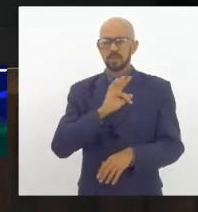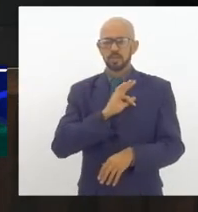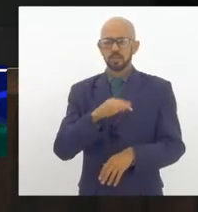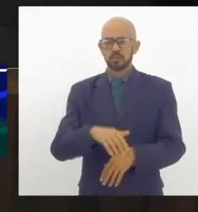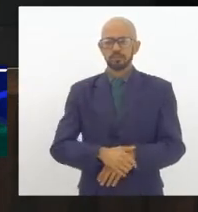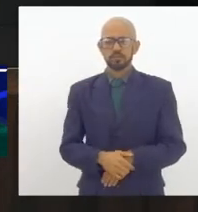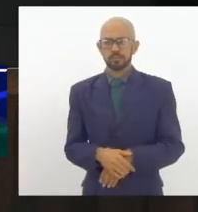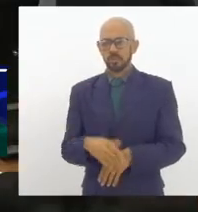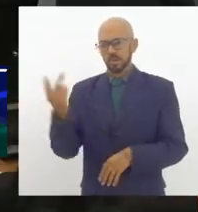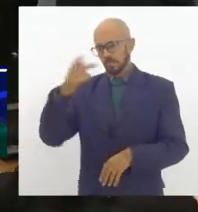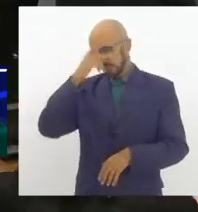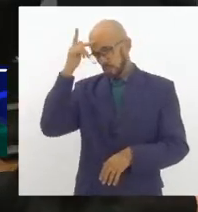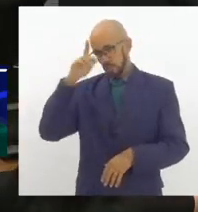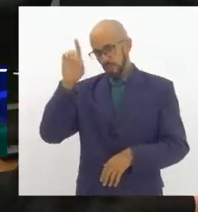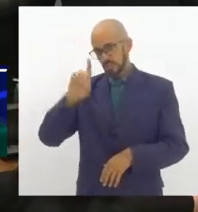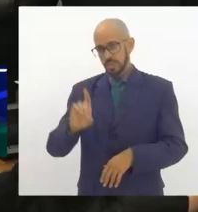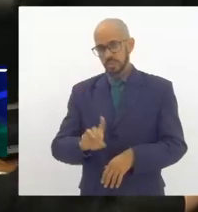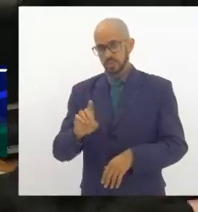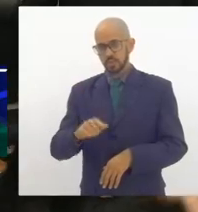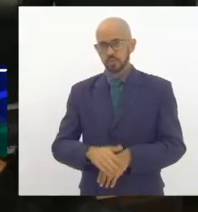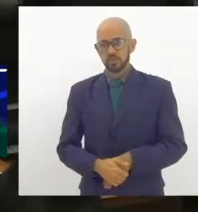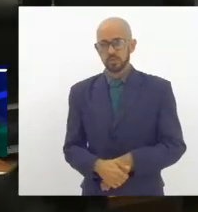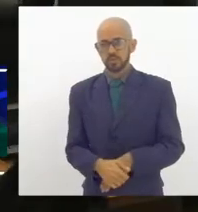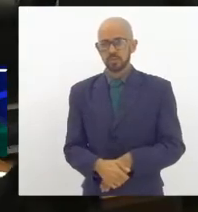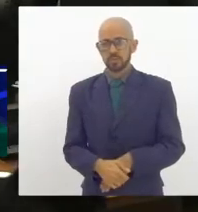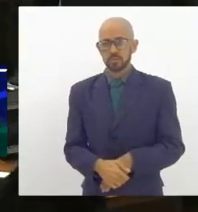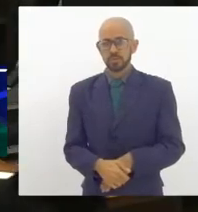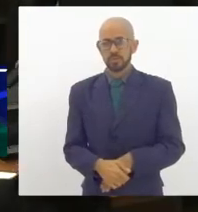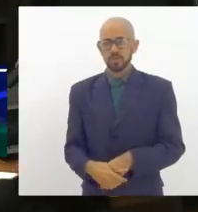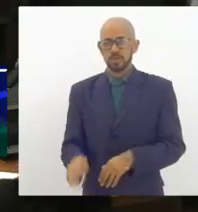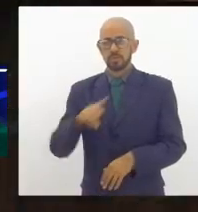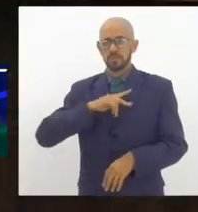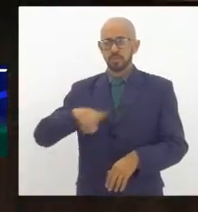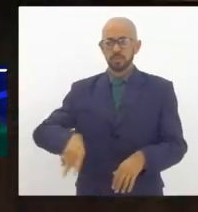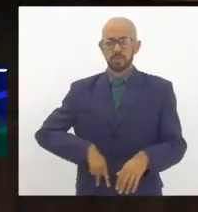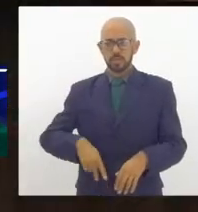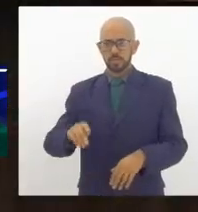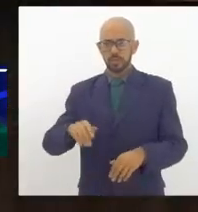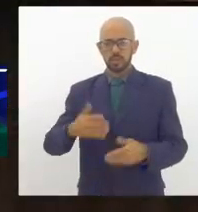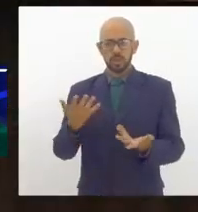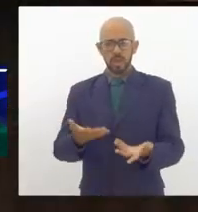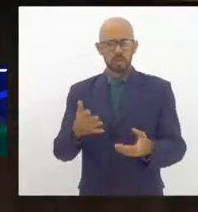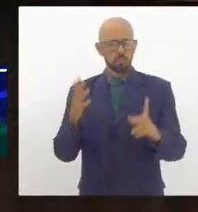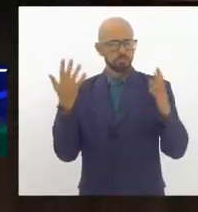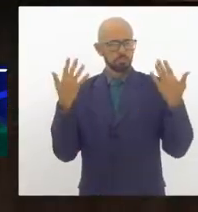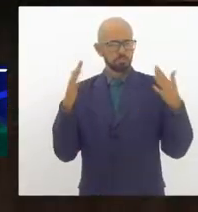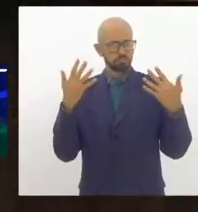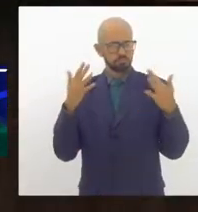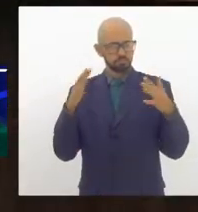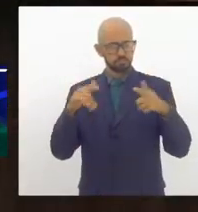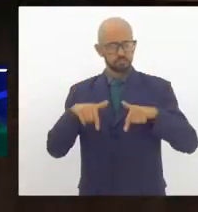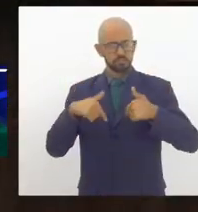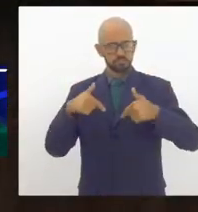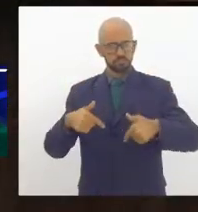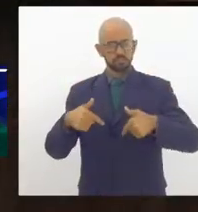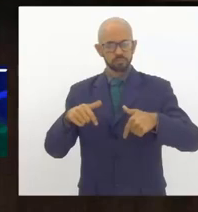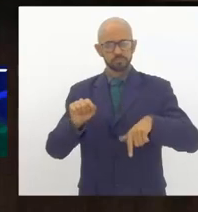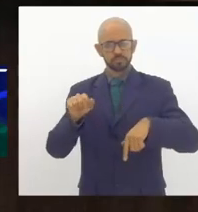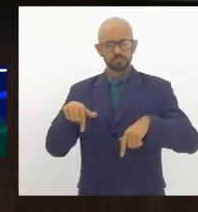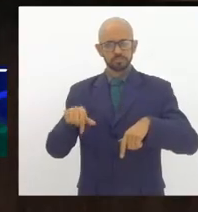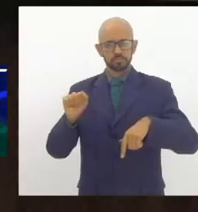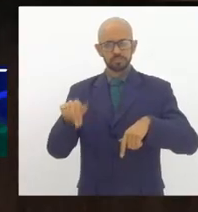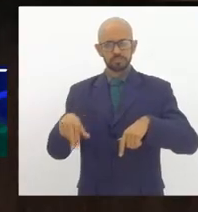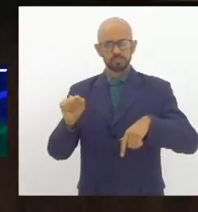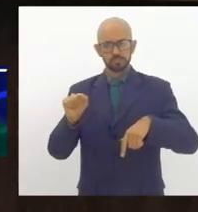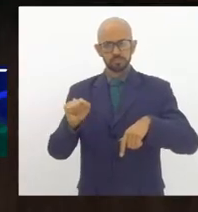pessoa com deficiência o presidente inicialmente eu quero elogiar a iniciativa da deputada lá na